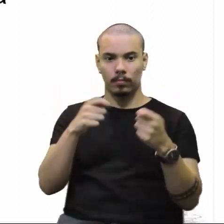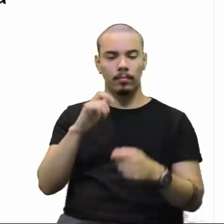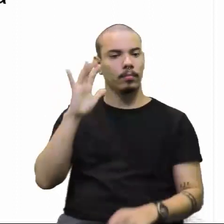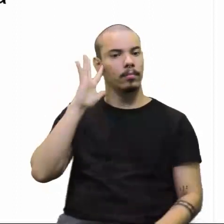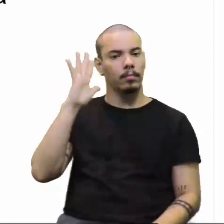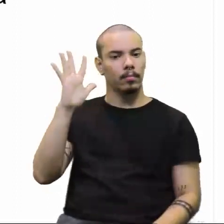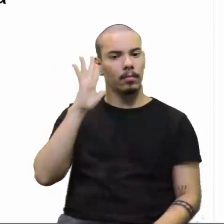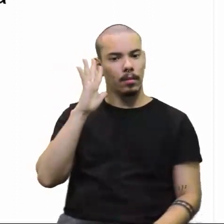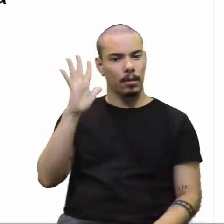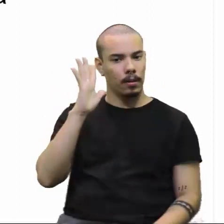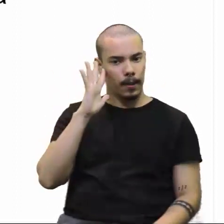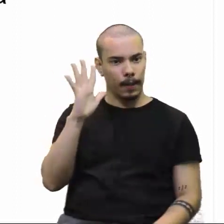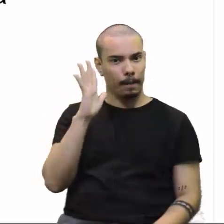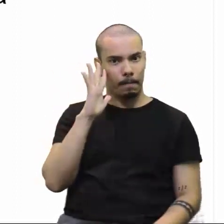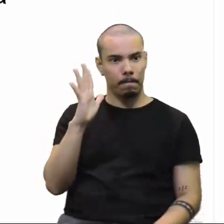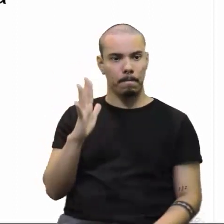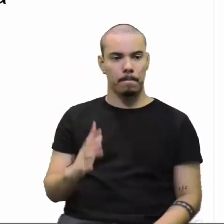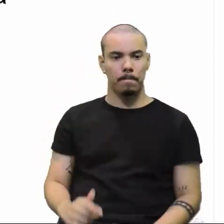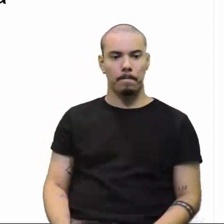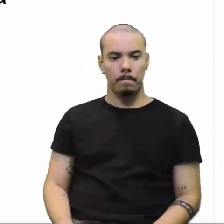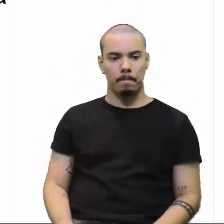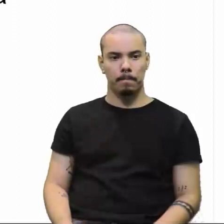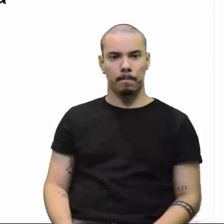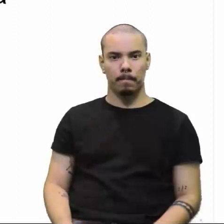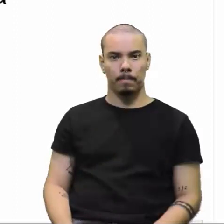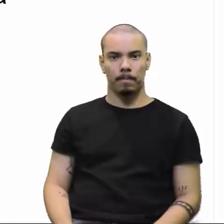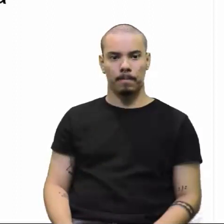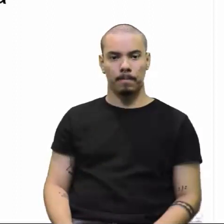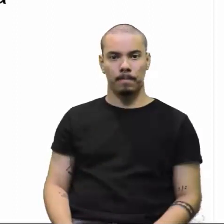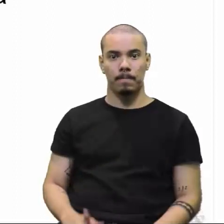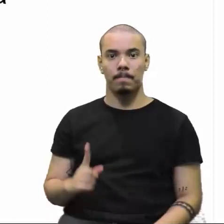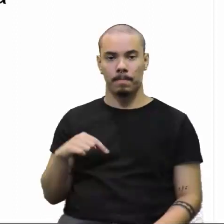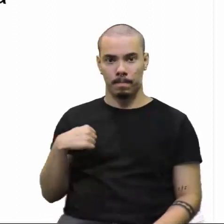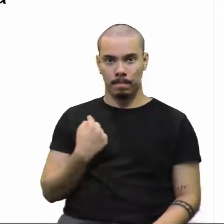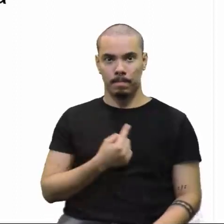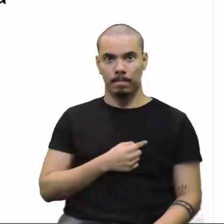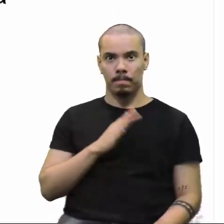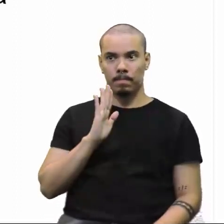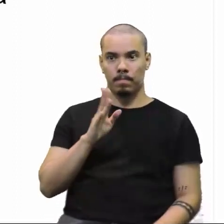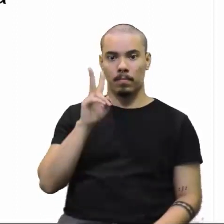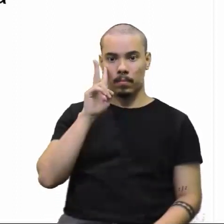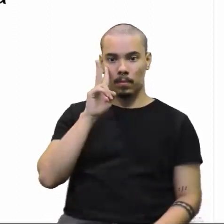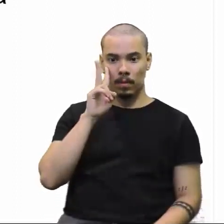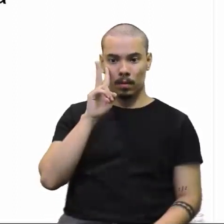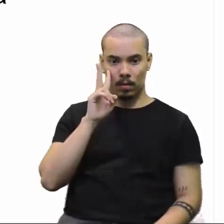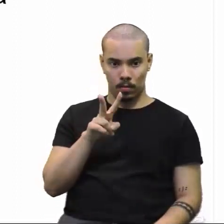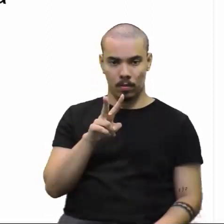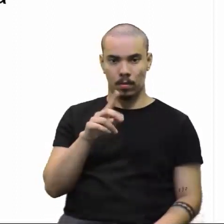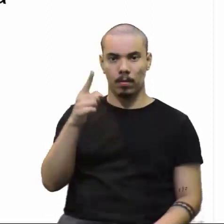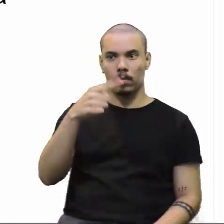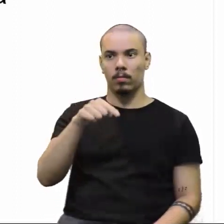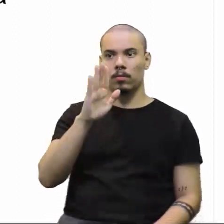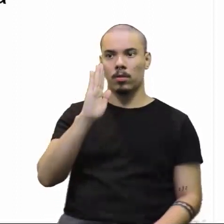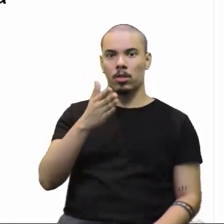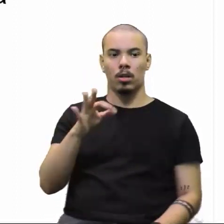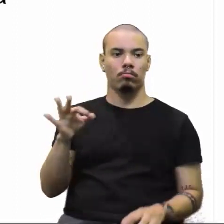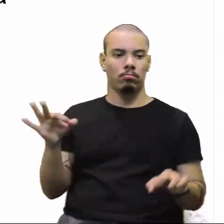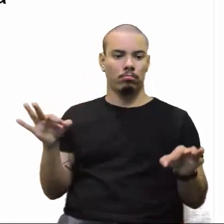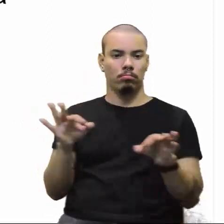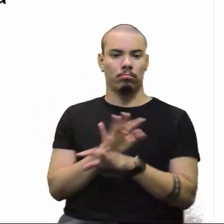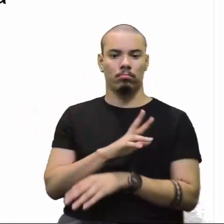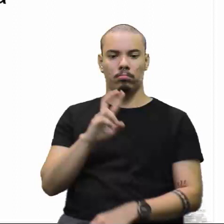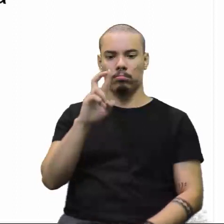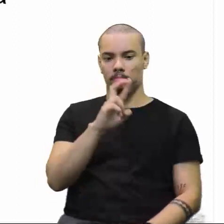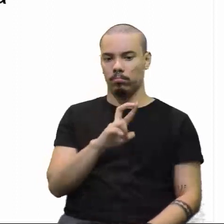né? A teoria da relatividade restrita. Então, aí nós vimos, né? Eu acho que os alunos estão craques, observaram bem